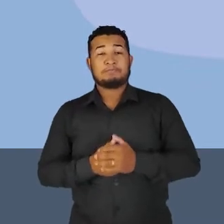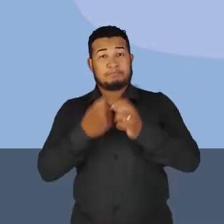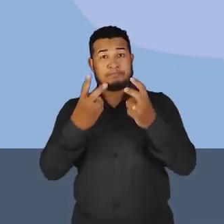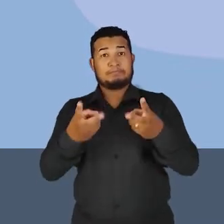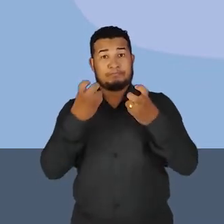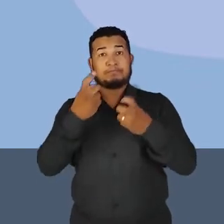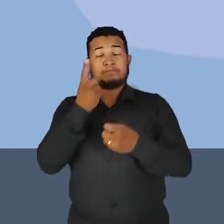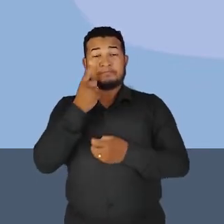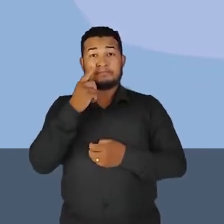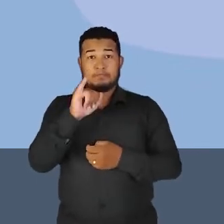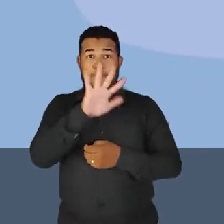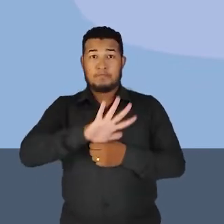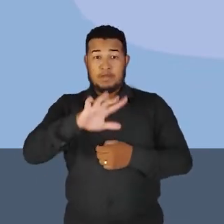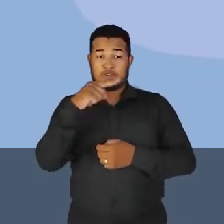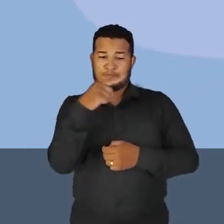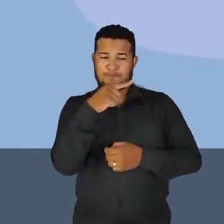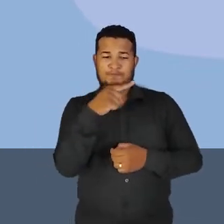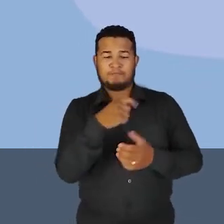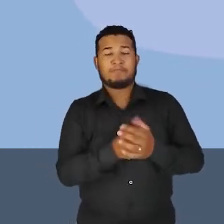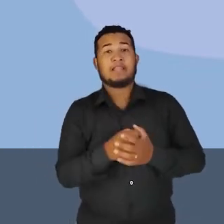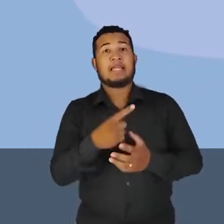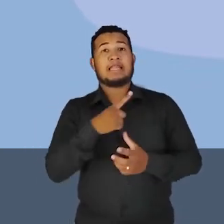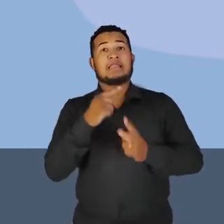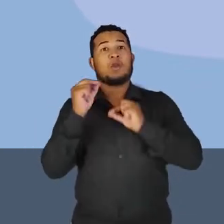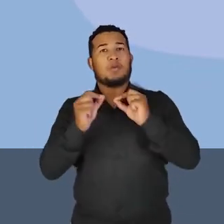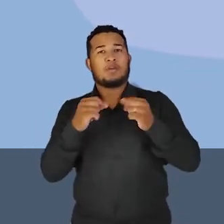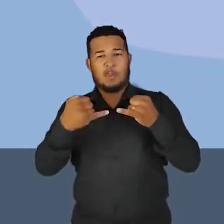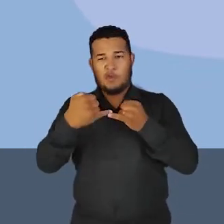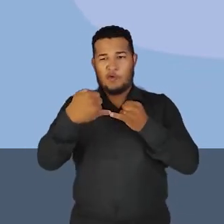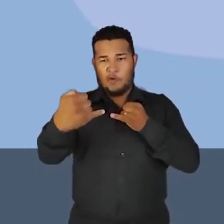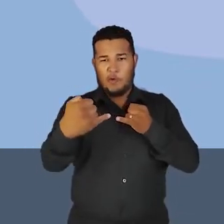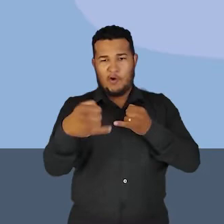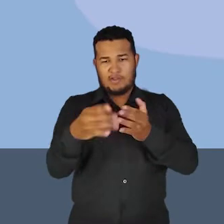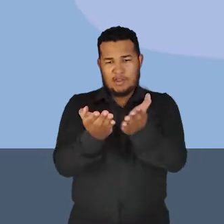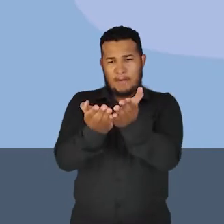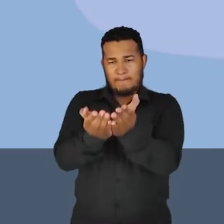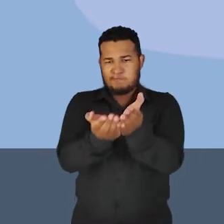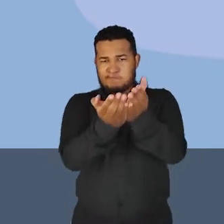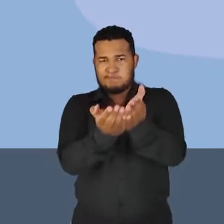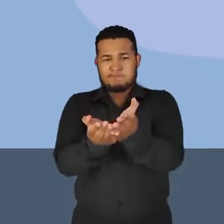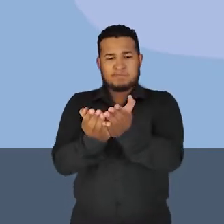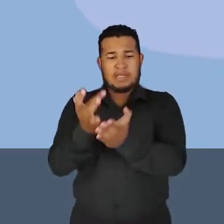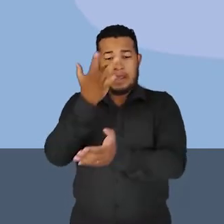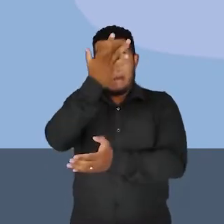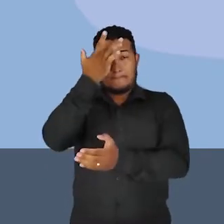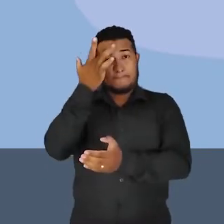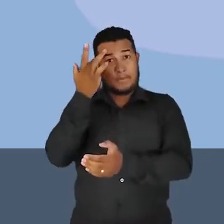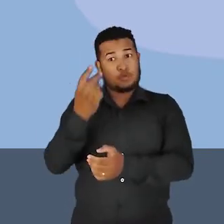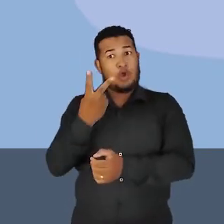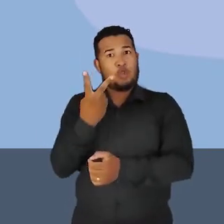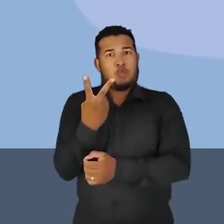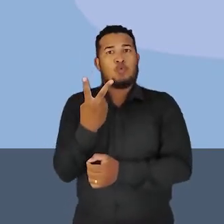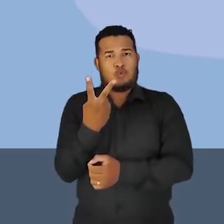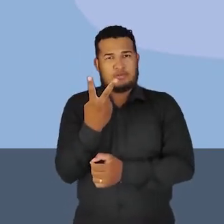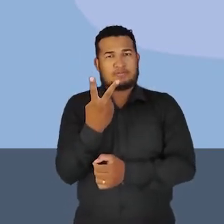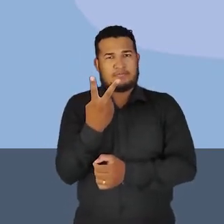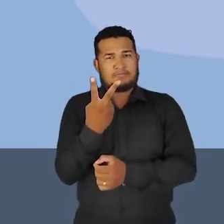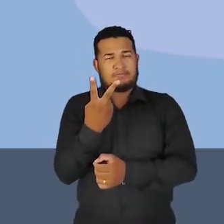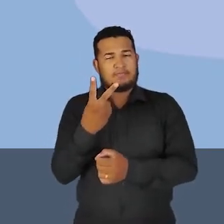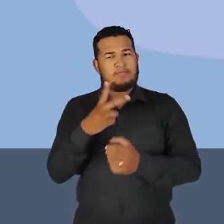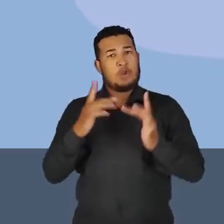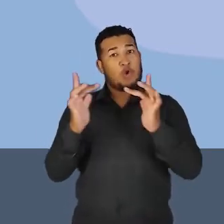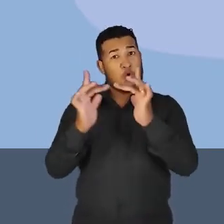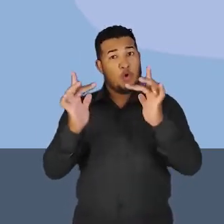Observe no slide que nós temos ali uma corda presa a um barco e temos 2 pessoas interagindo